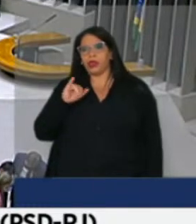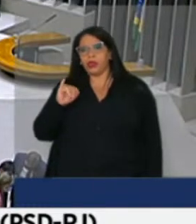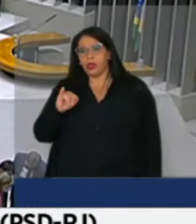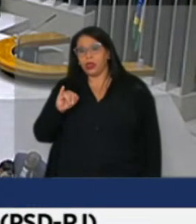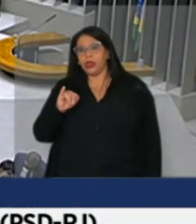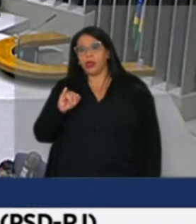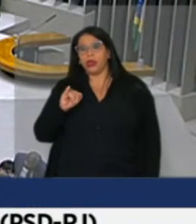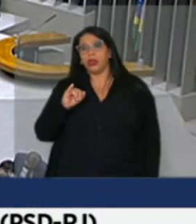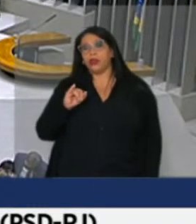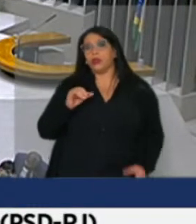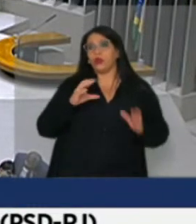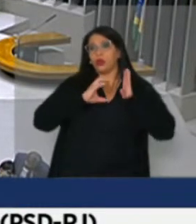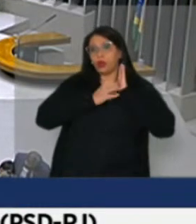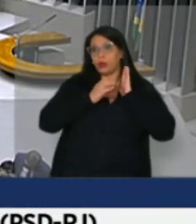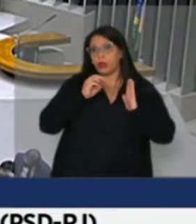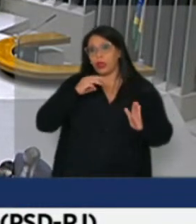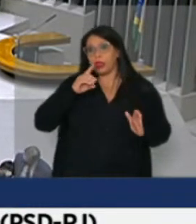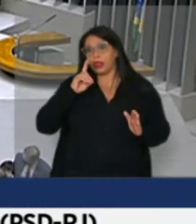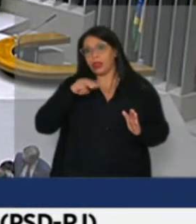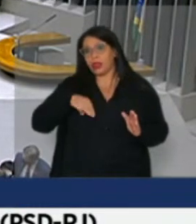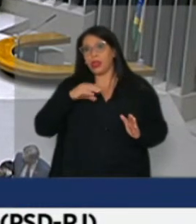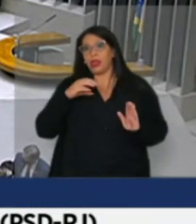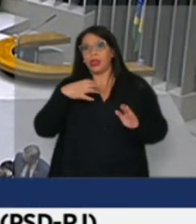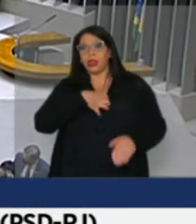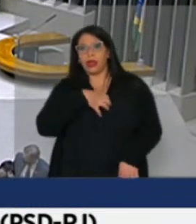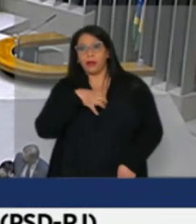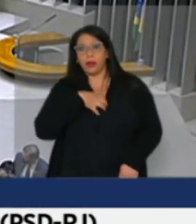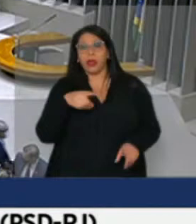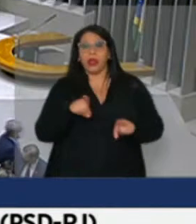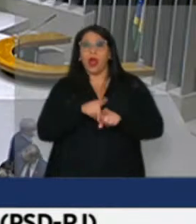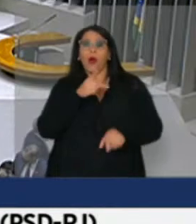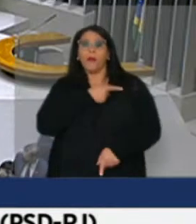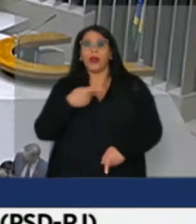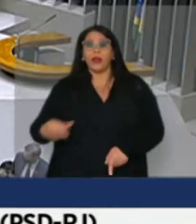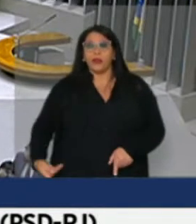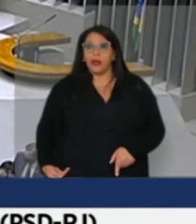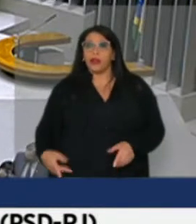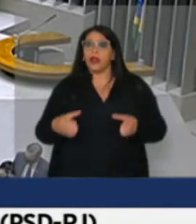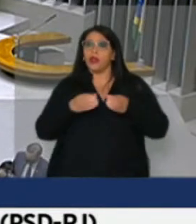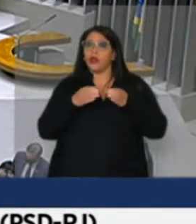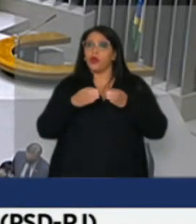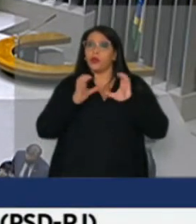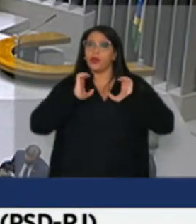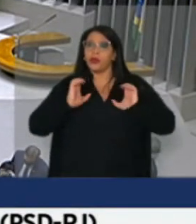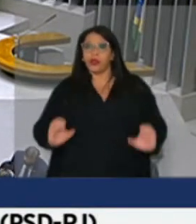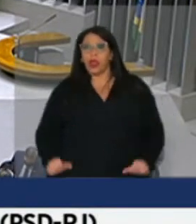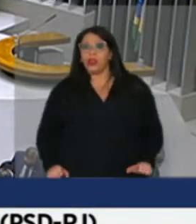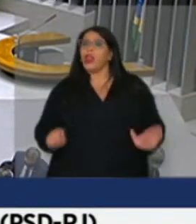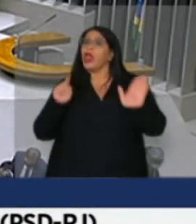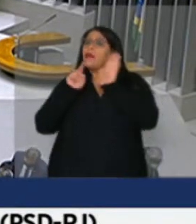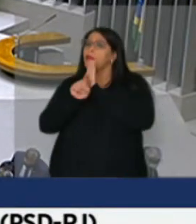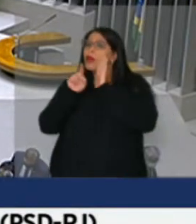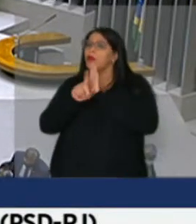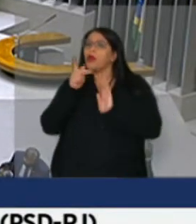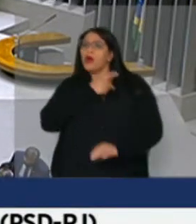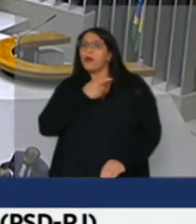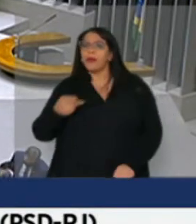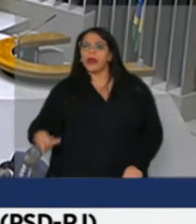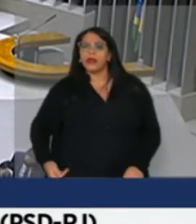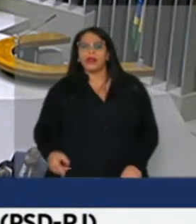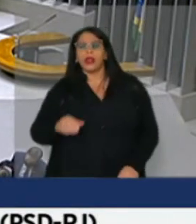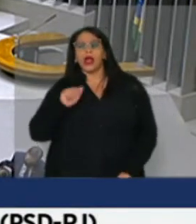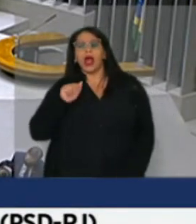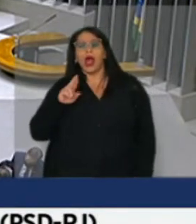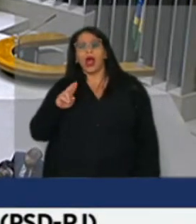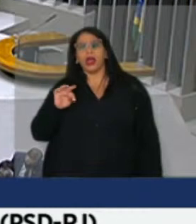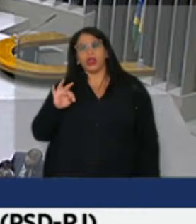é o presidente do Conselho de Ética e Decoro Parlamentar da Câmara dos Deputados e contestou o presidente da Câmara, deputado Arthur Lira, sobre a sua